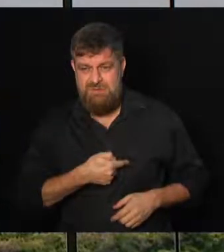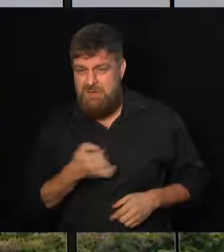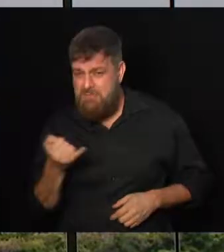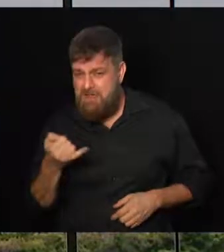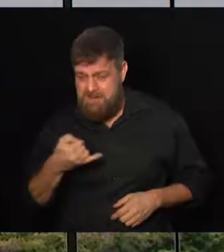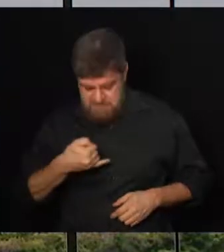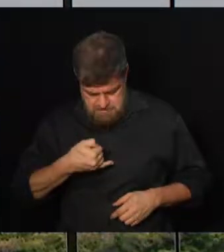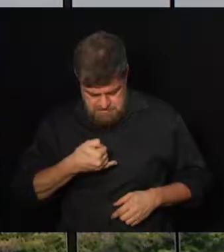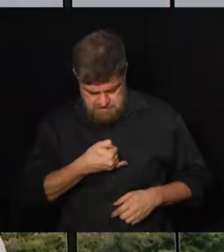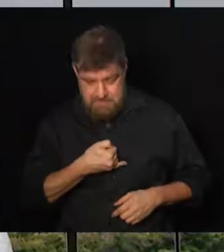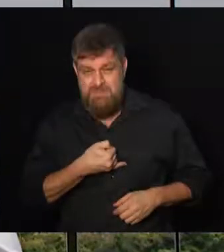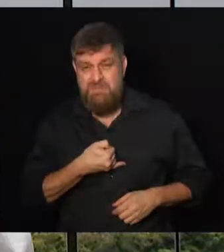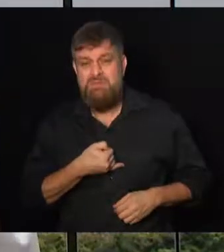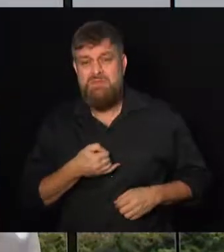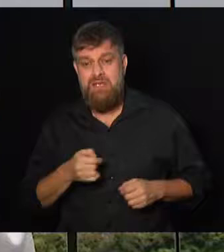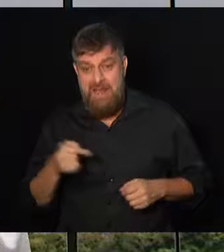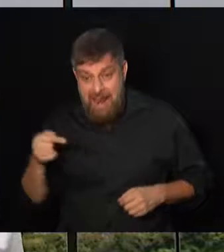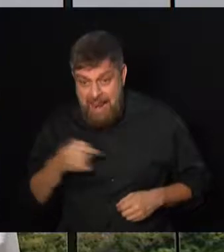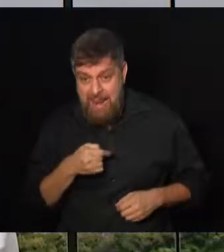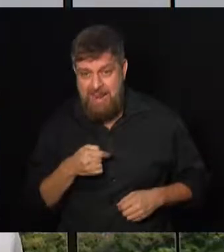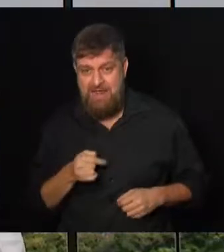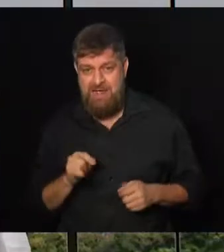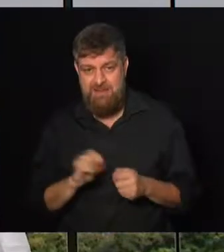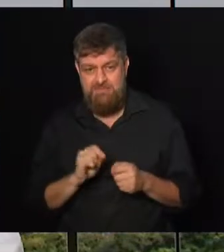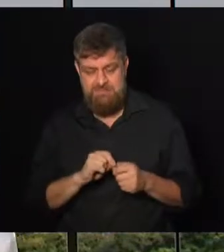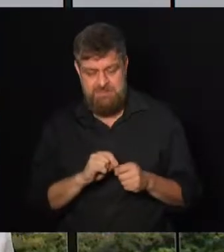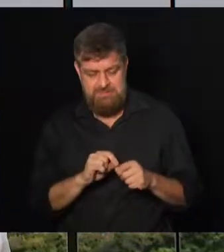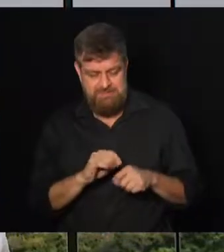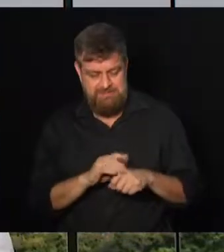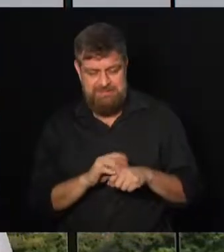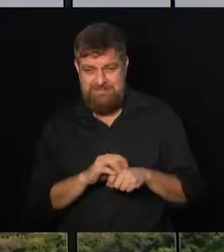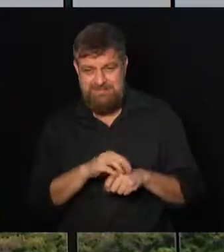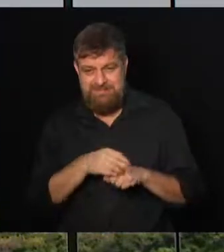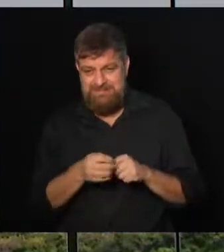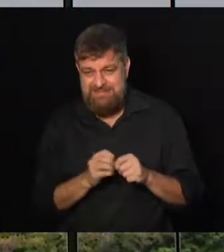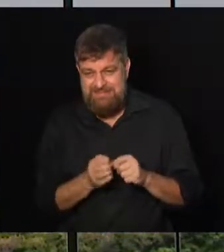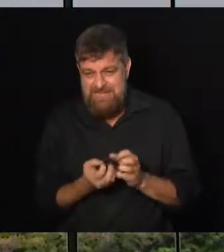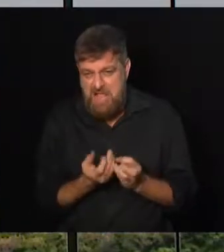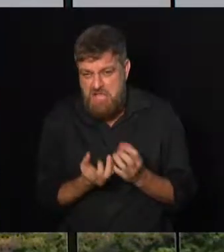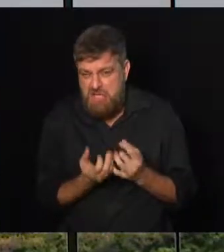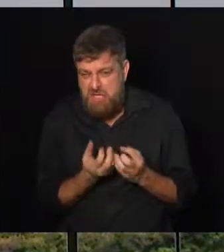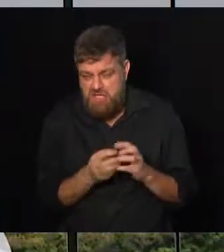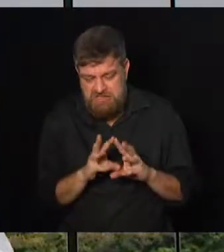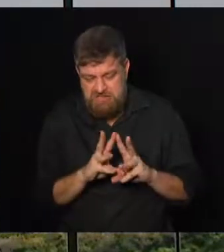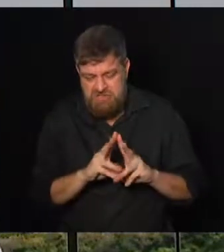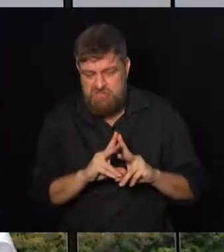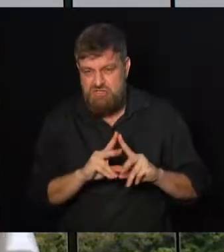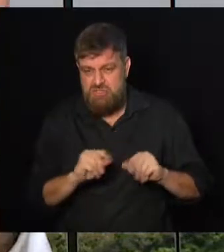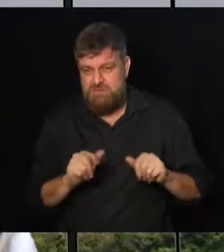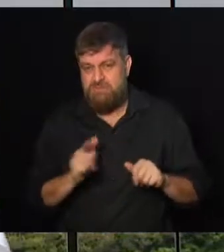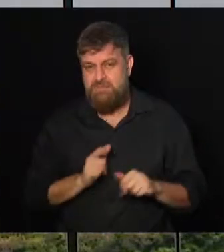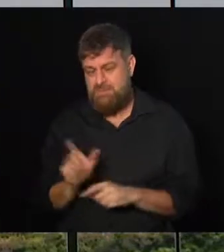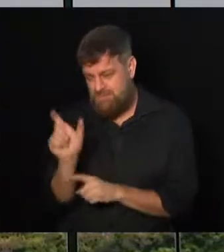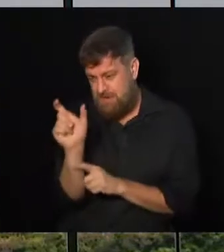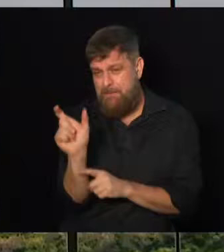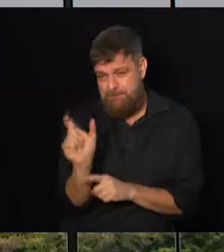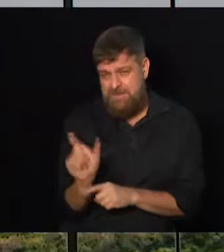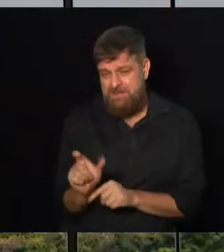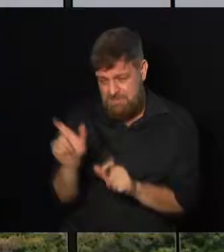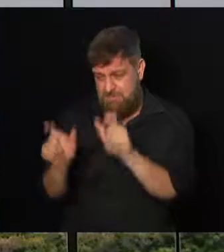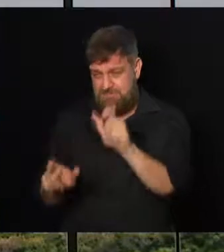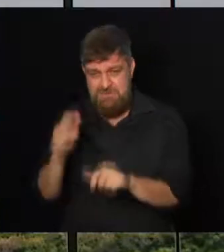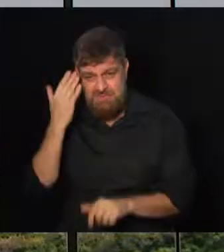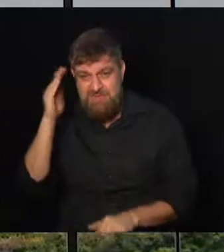dentro do centro do tumor e aquilo lá, ele praticamente, entre aspas, frita o tumor, né? Eu vou falar com algumas palavras mais leigas para